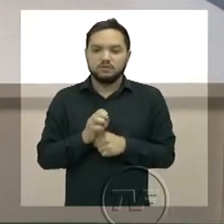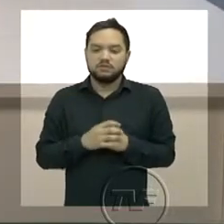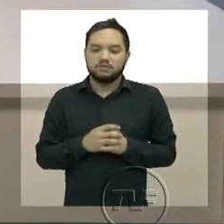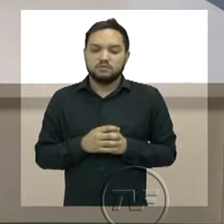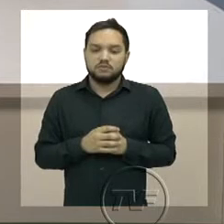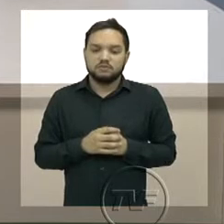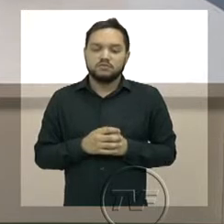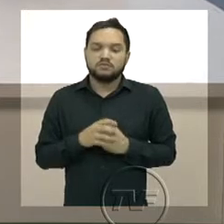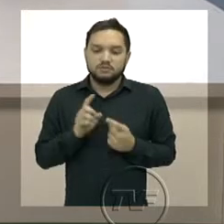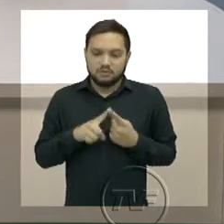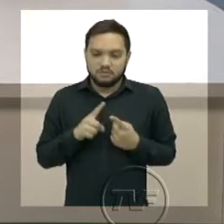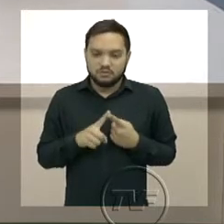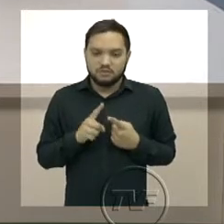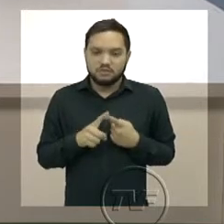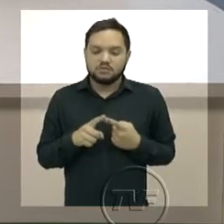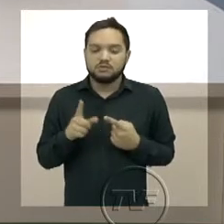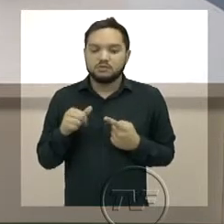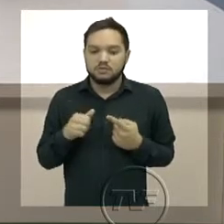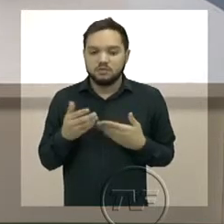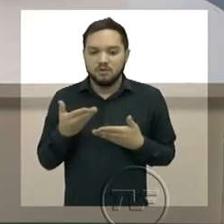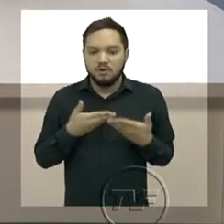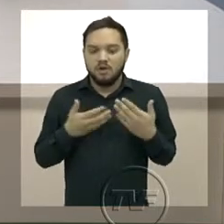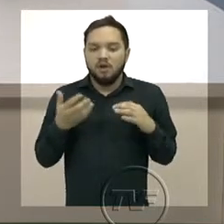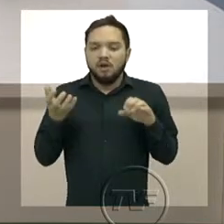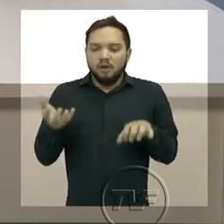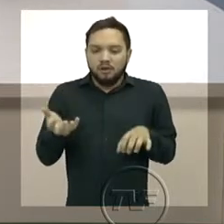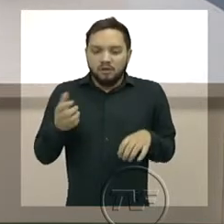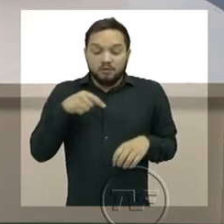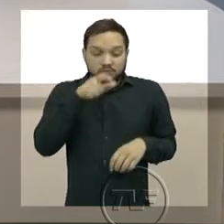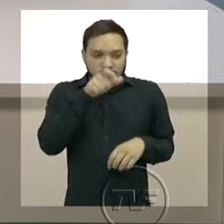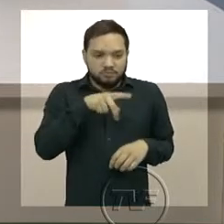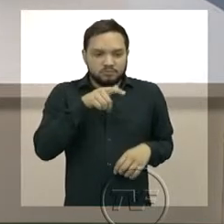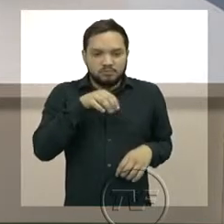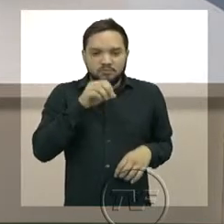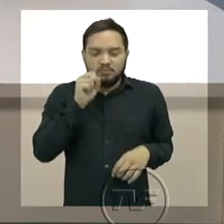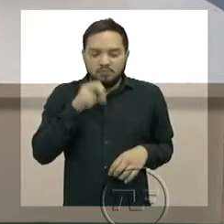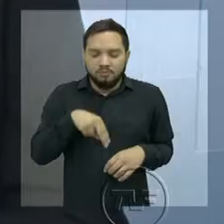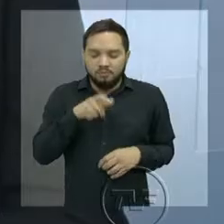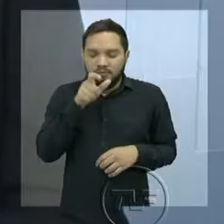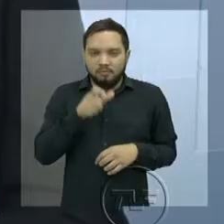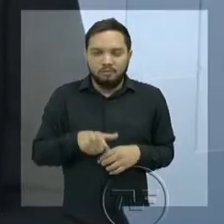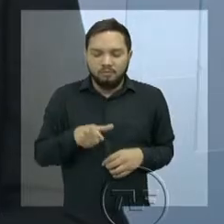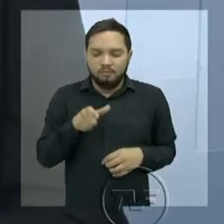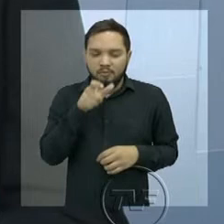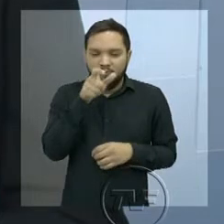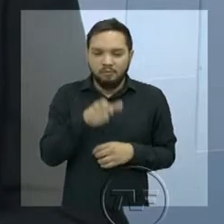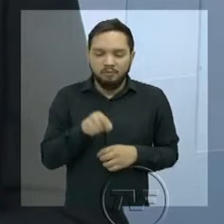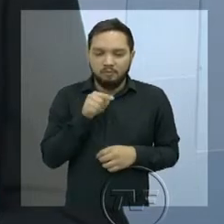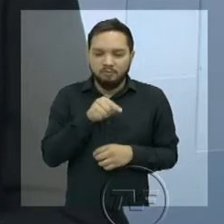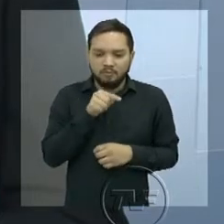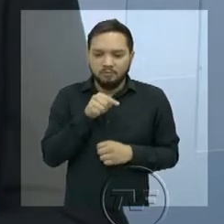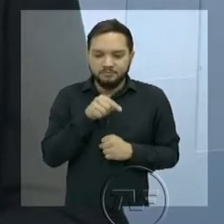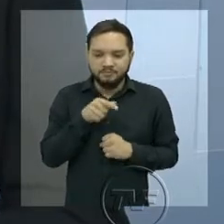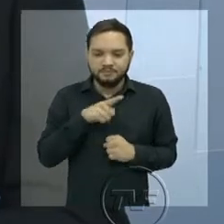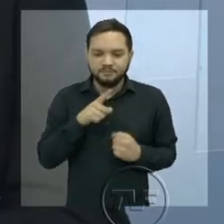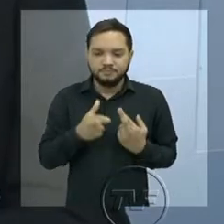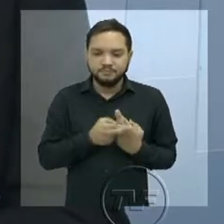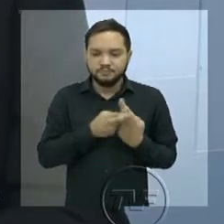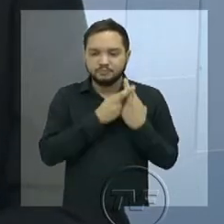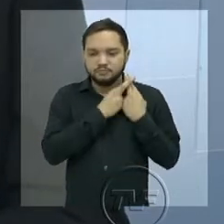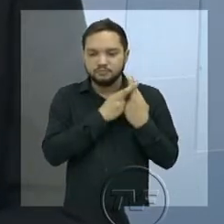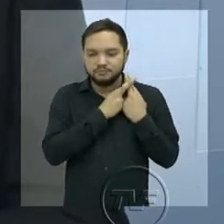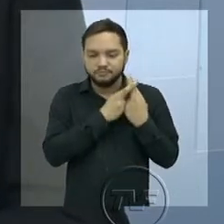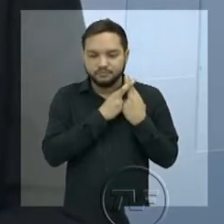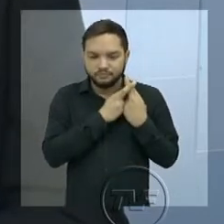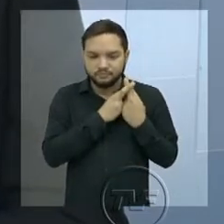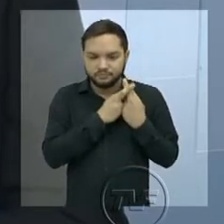governo brasileiro? Na verdade, o Elcio hoje... Com o Congresso Nacional? O Elcio hoje é uma pessoa em que ele é um grande responsável. Ele é antessala